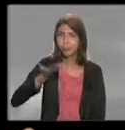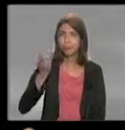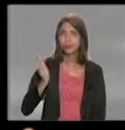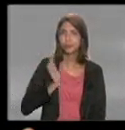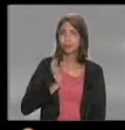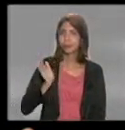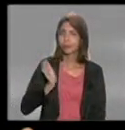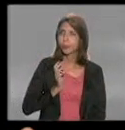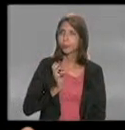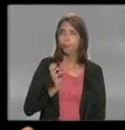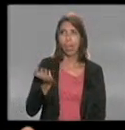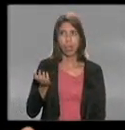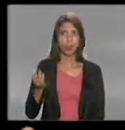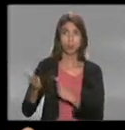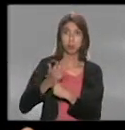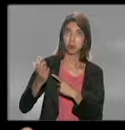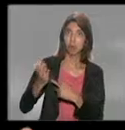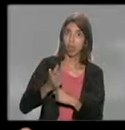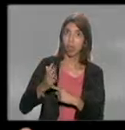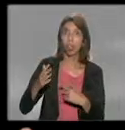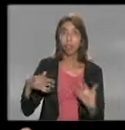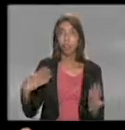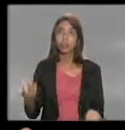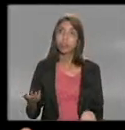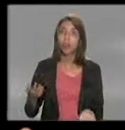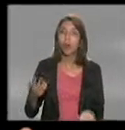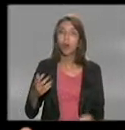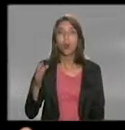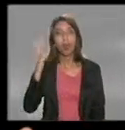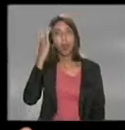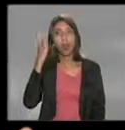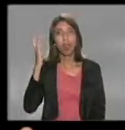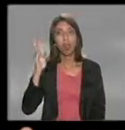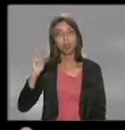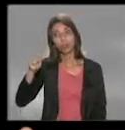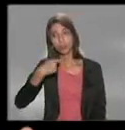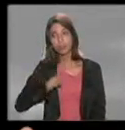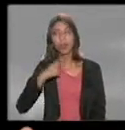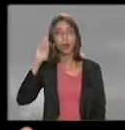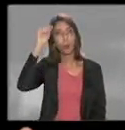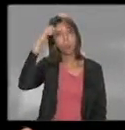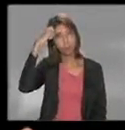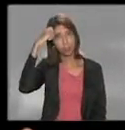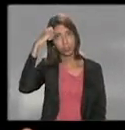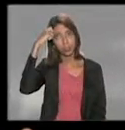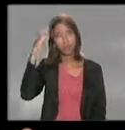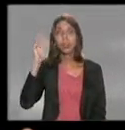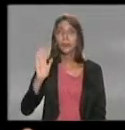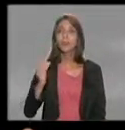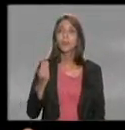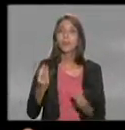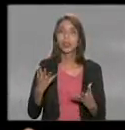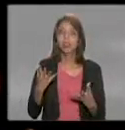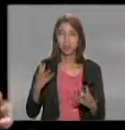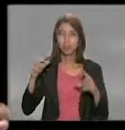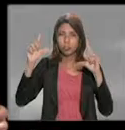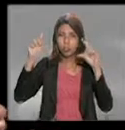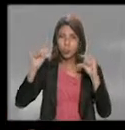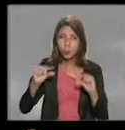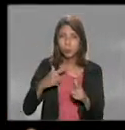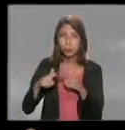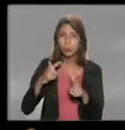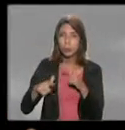ser negro, né? Principalmente numa disputa de concursos onde você tem salários de nível financeiro muito alto. Bom, você